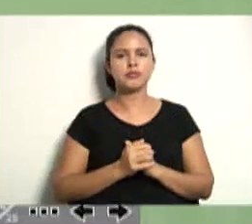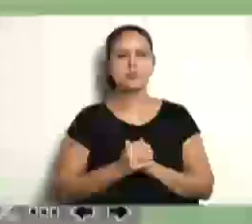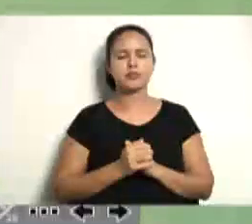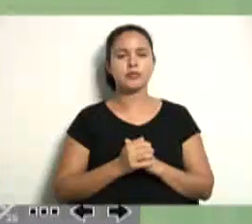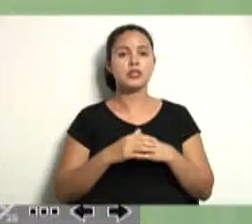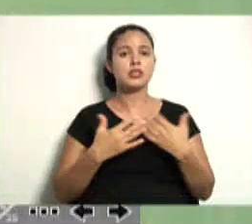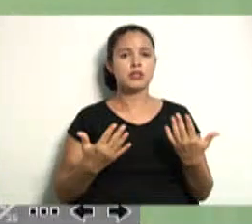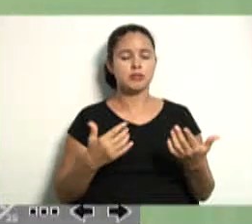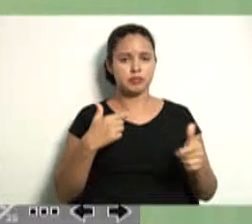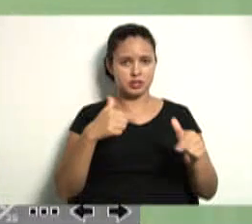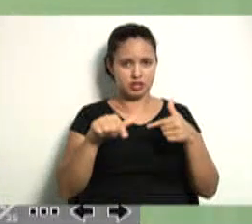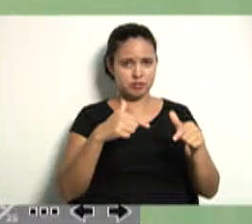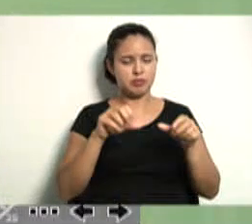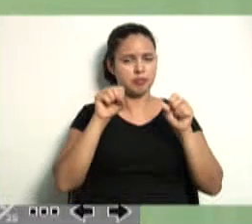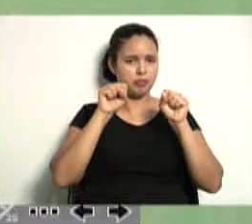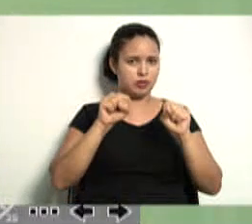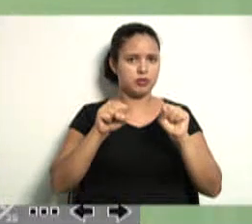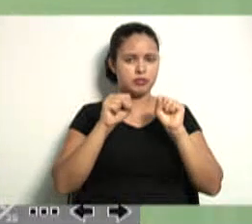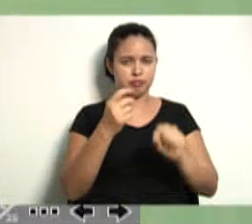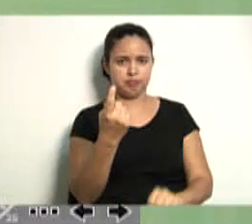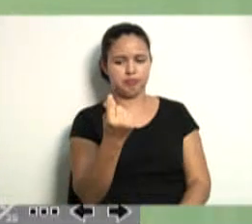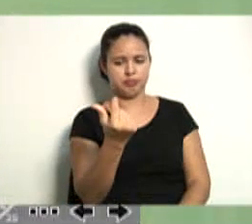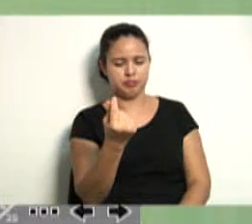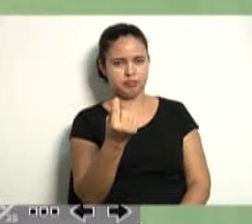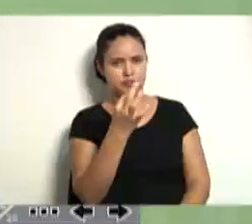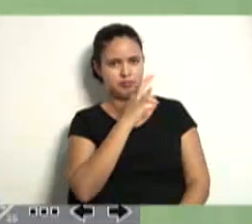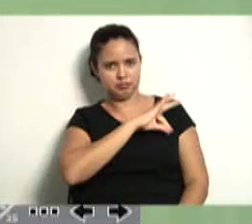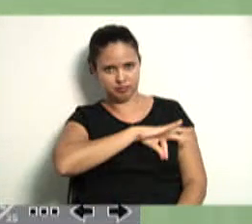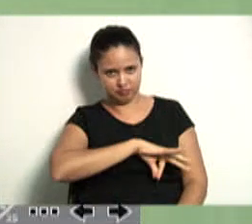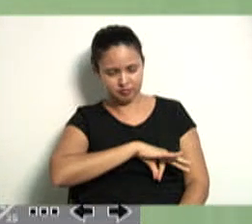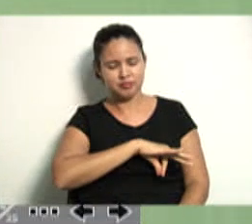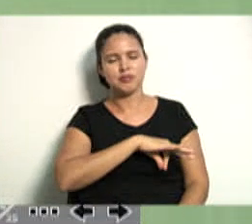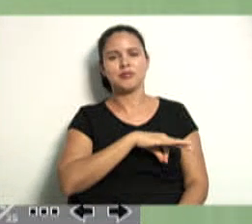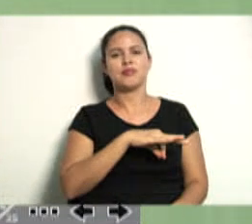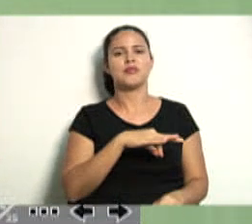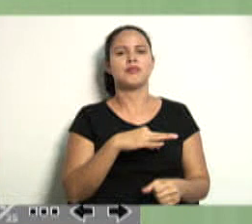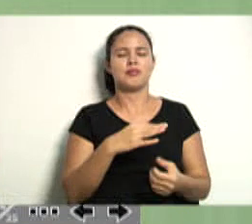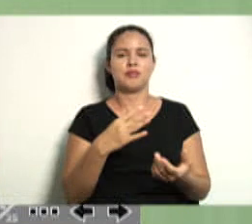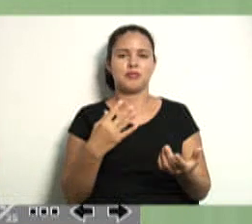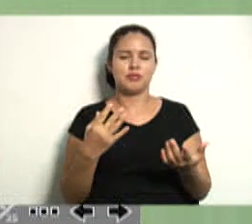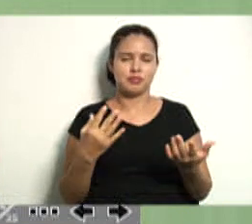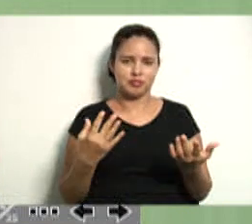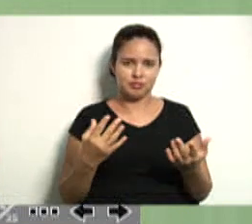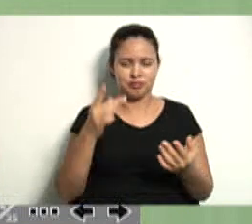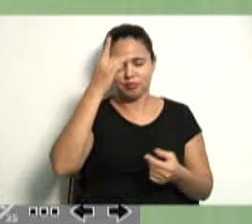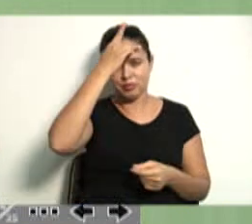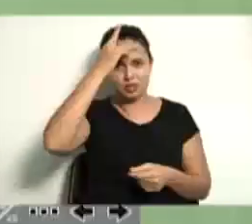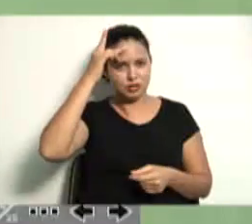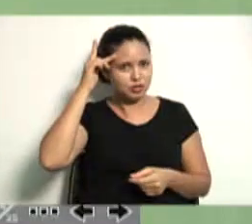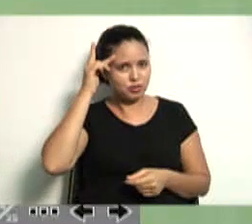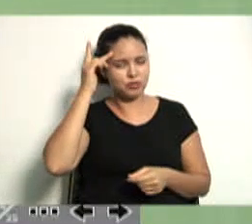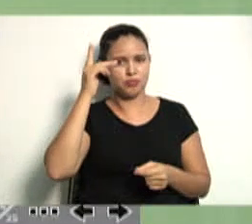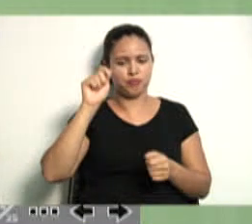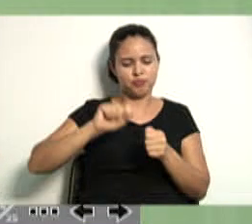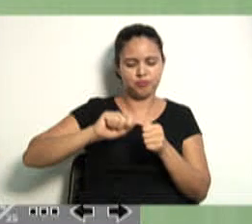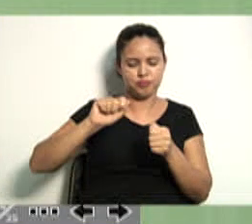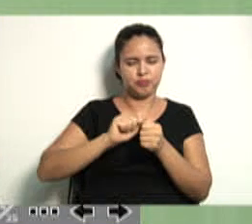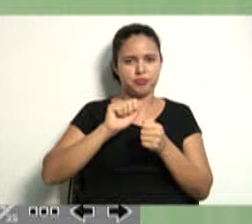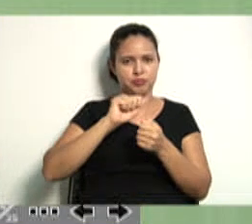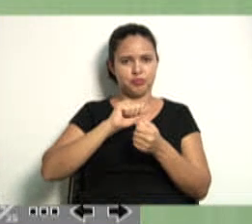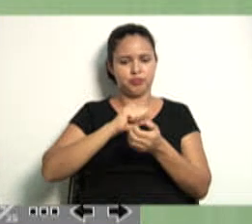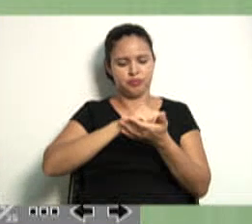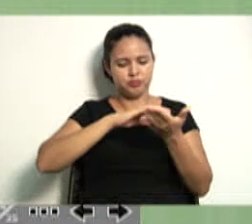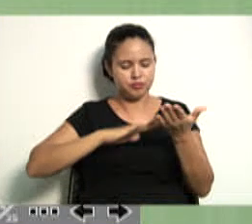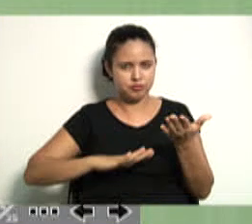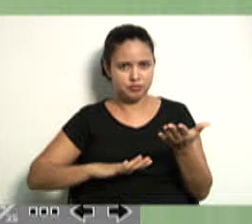Trabalho pode ser remunerado, aí sim, hein, gente? Quando aquele que exerce uma atividade tem em vista